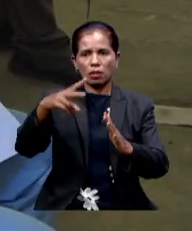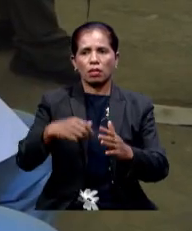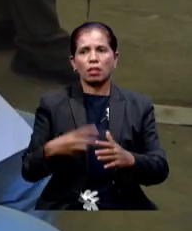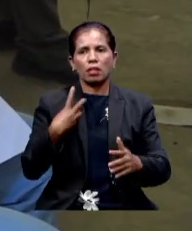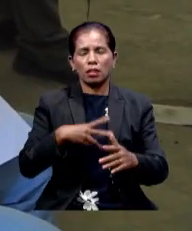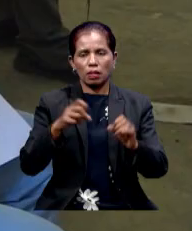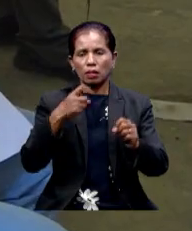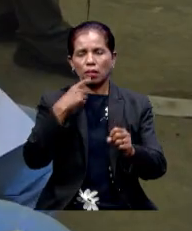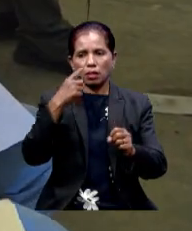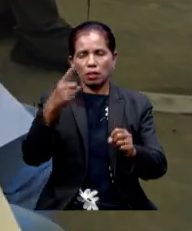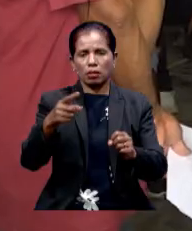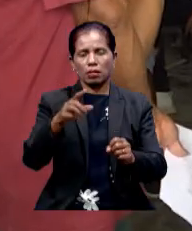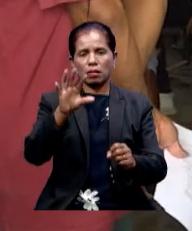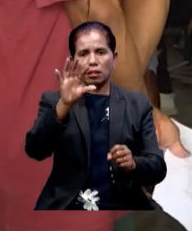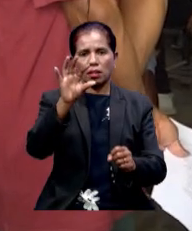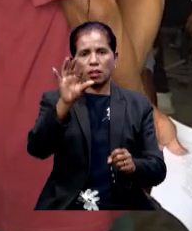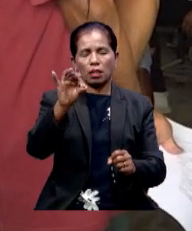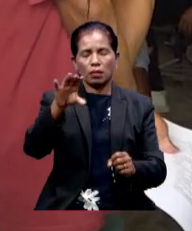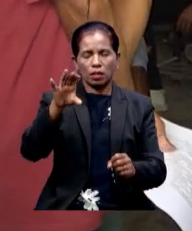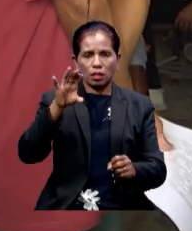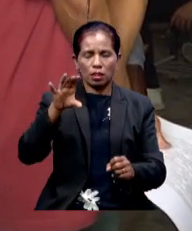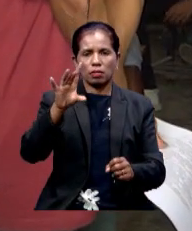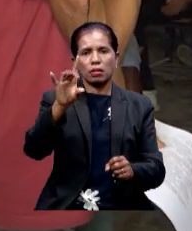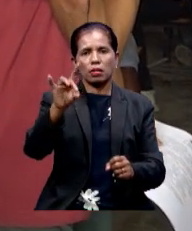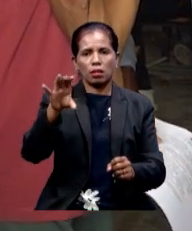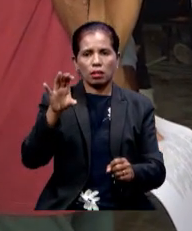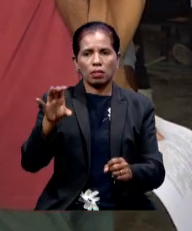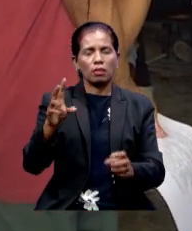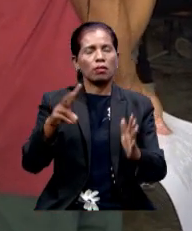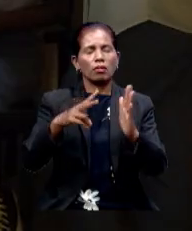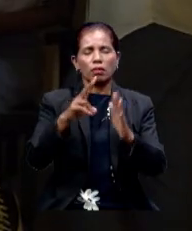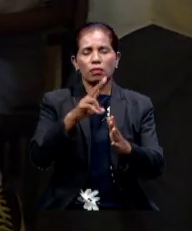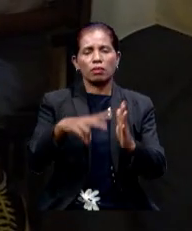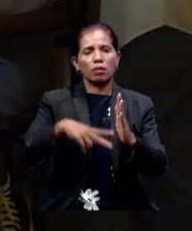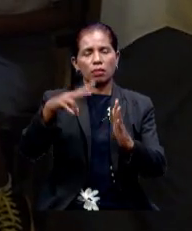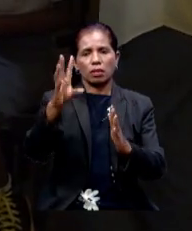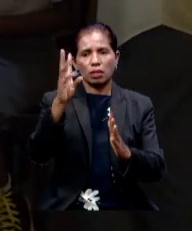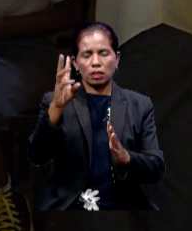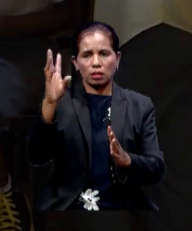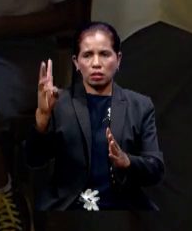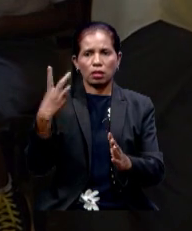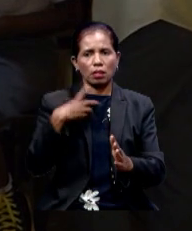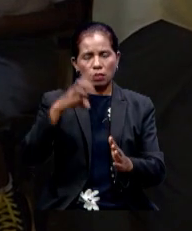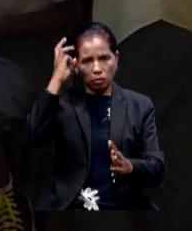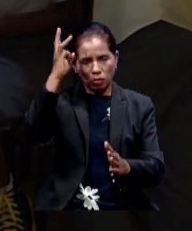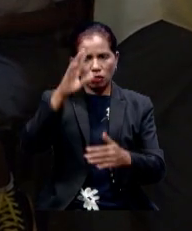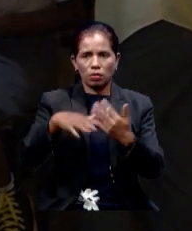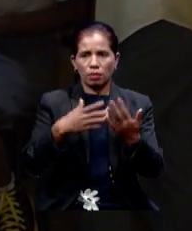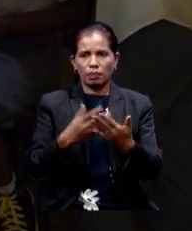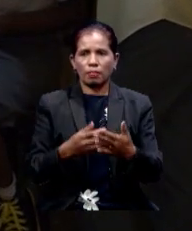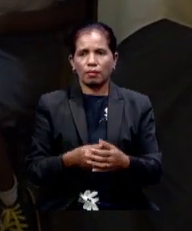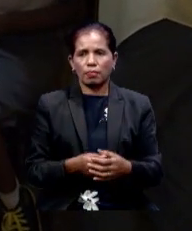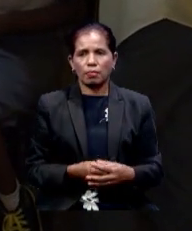bele hatet kata atus walu atus neng has ne valor ne sei sutri. Tama ne maka ame perkupa